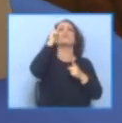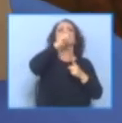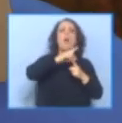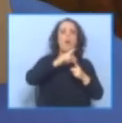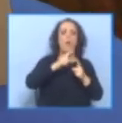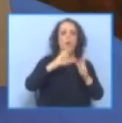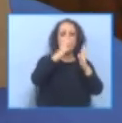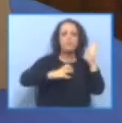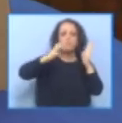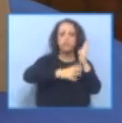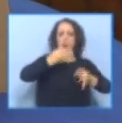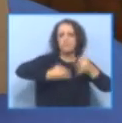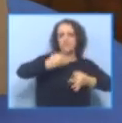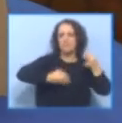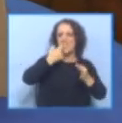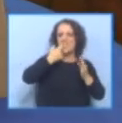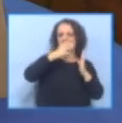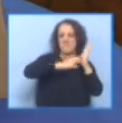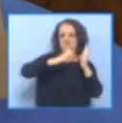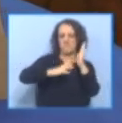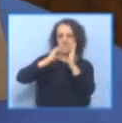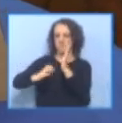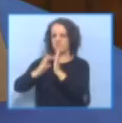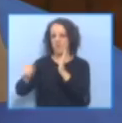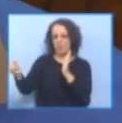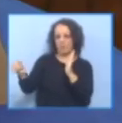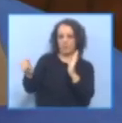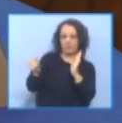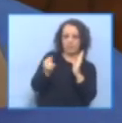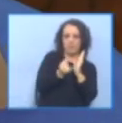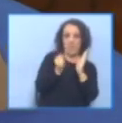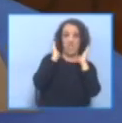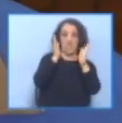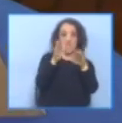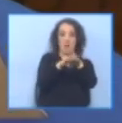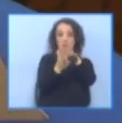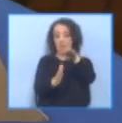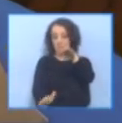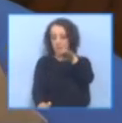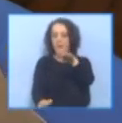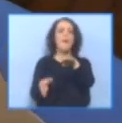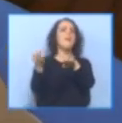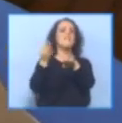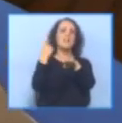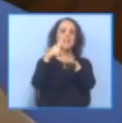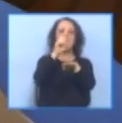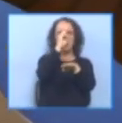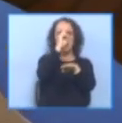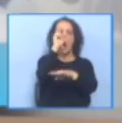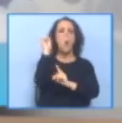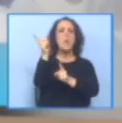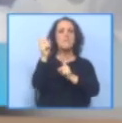andando, até comer aquilo que é a margem da estrada, não é? É verdade, estava ali tapado por umas oliveiras, mas